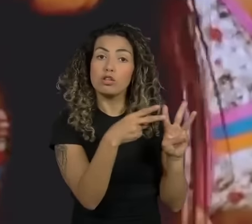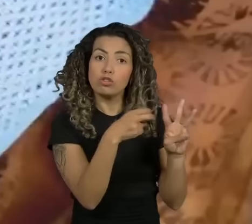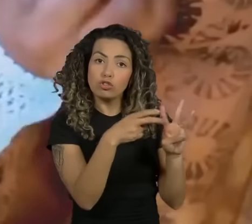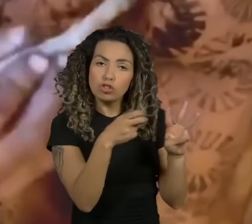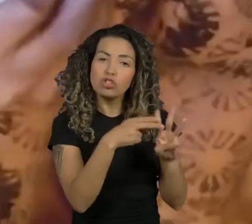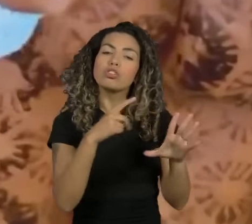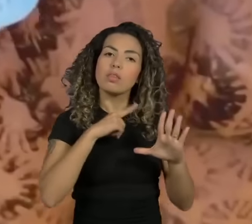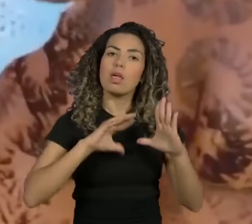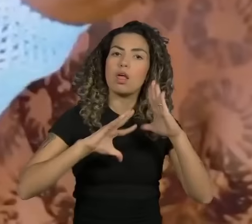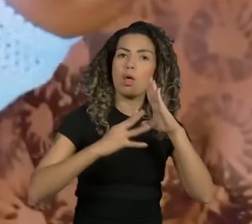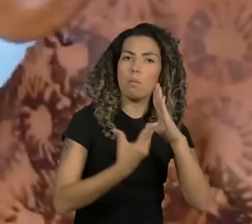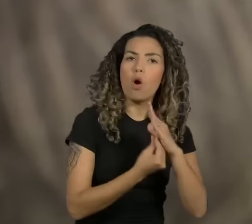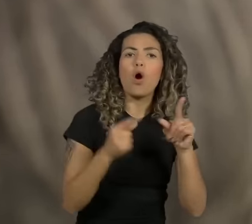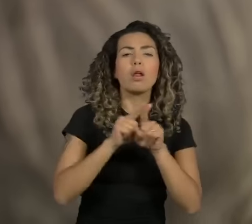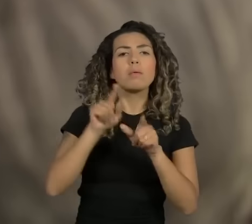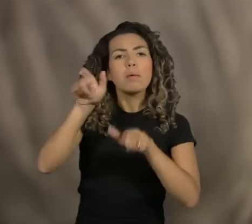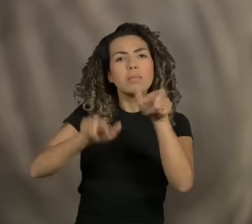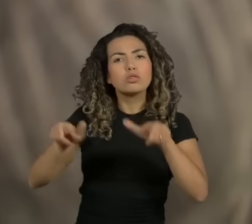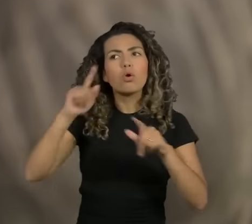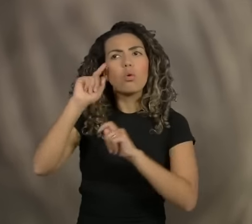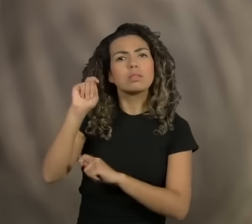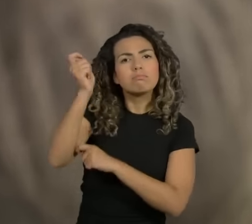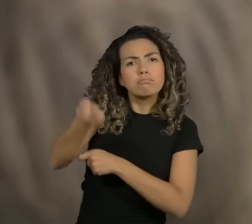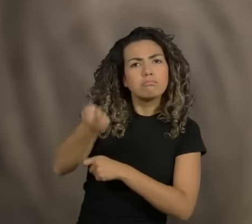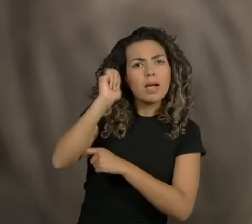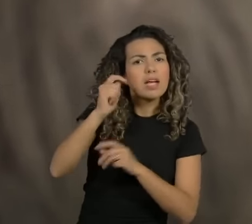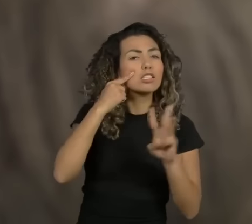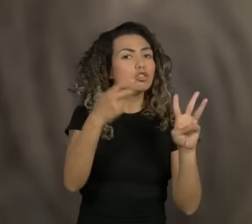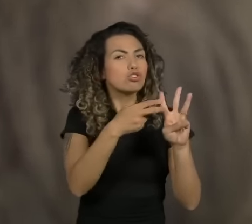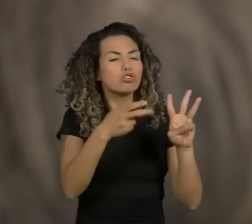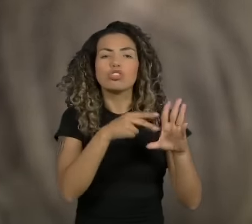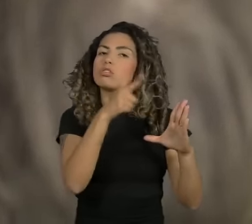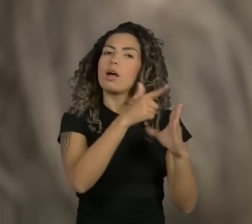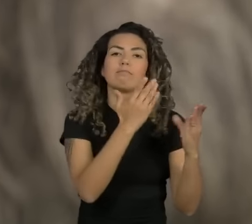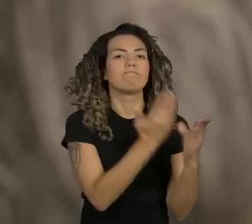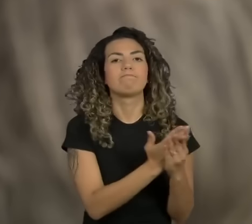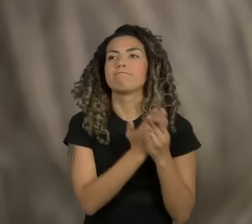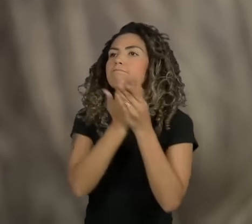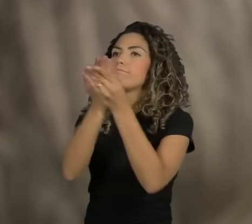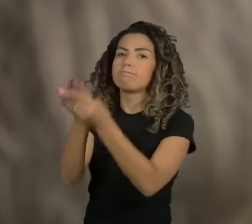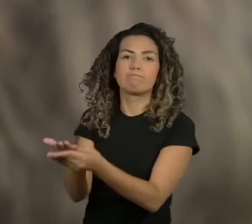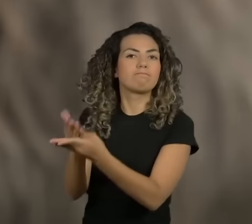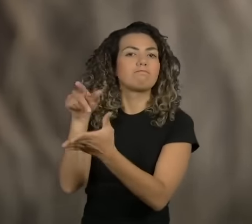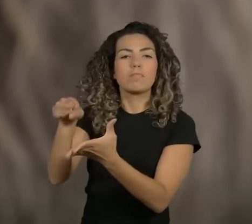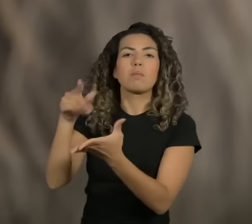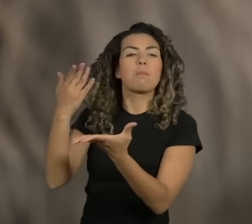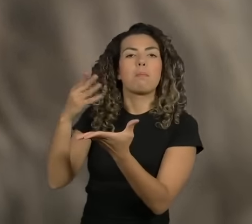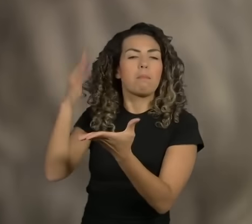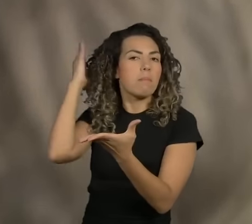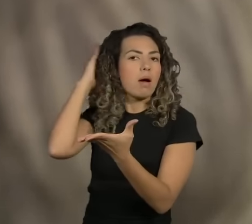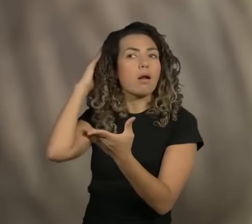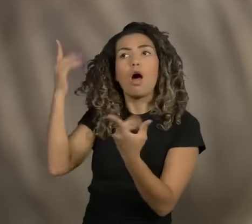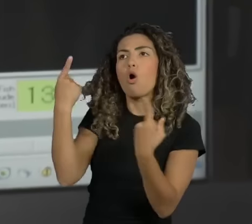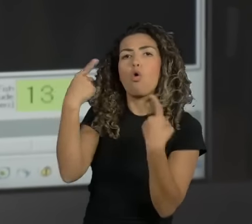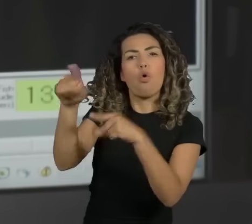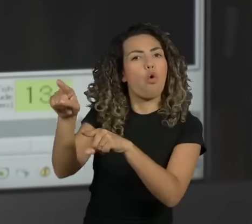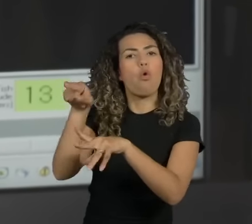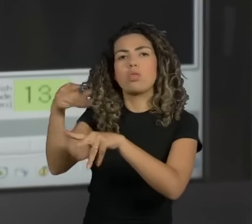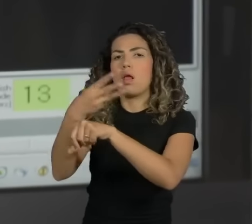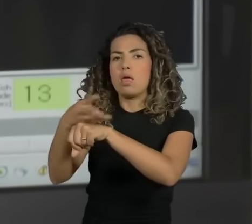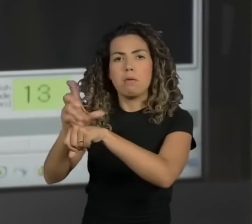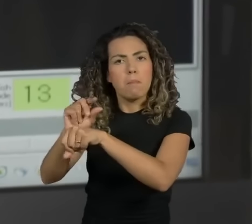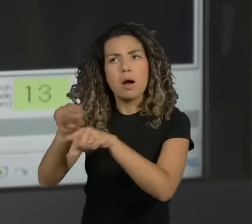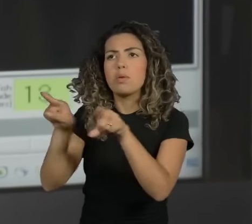quilombolas e de pescadores entraram com ação na Justiça Federal do Pará contra o IBAMA, a Petrobras e a